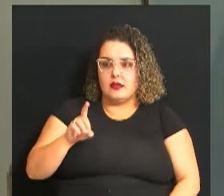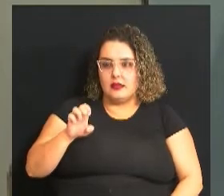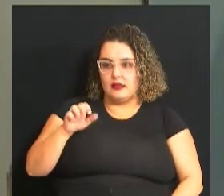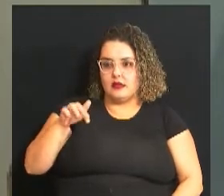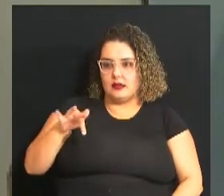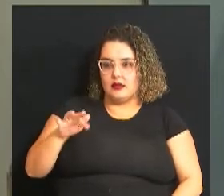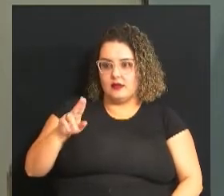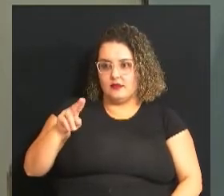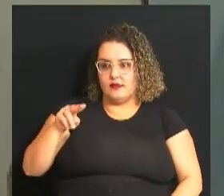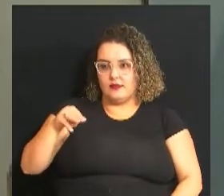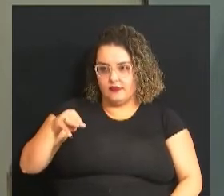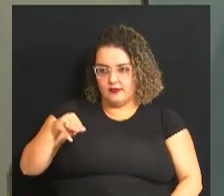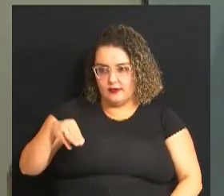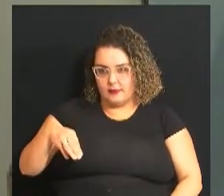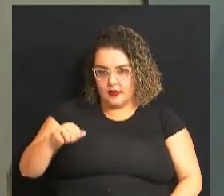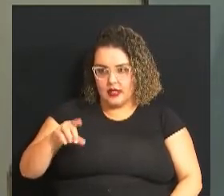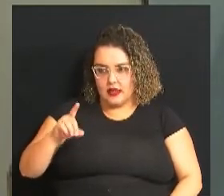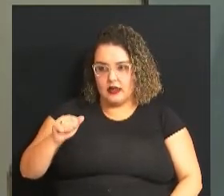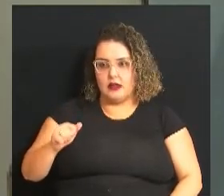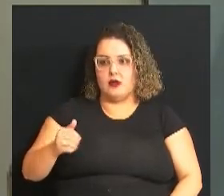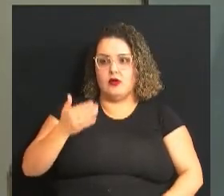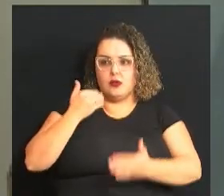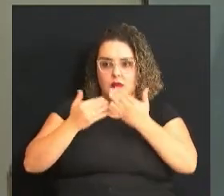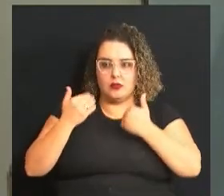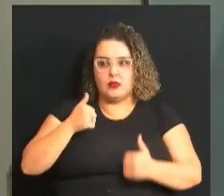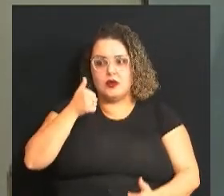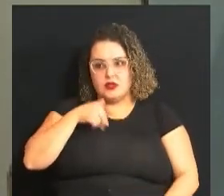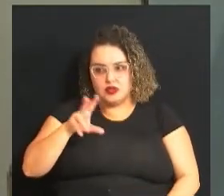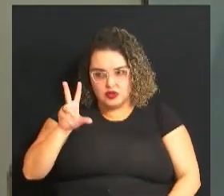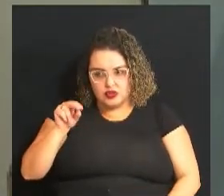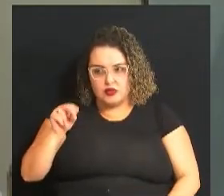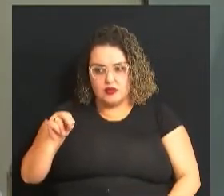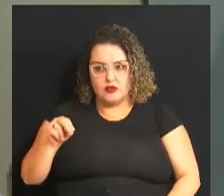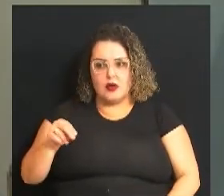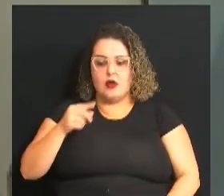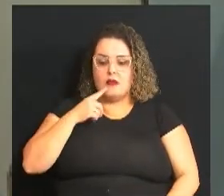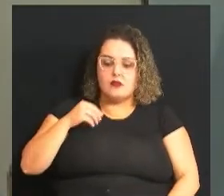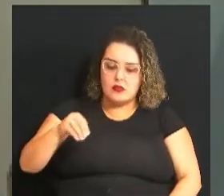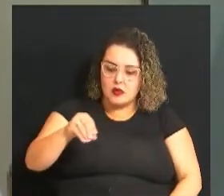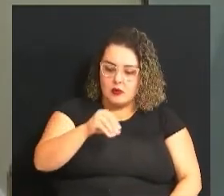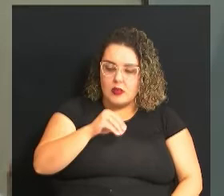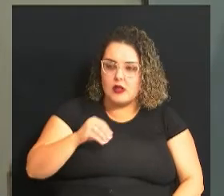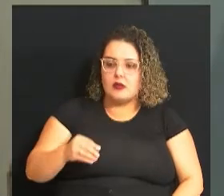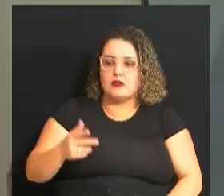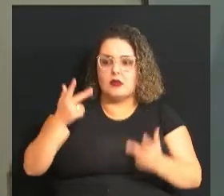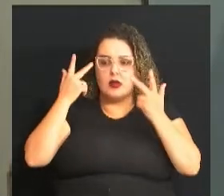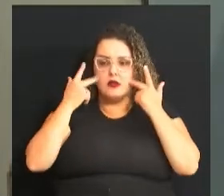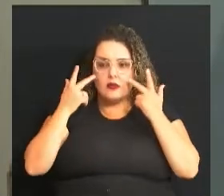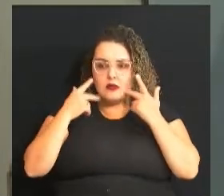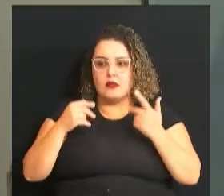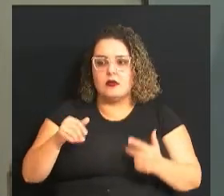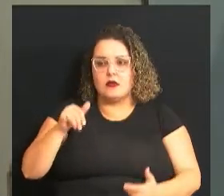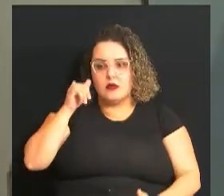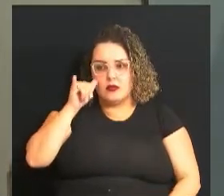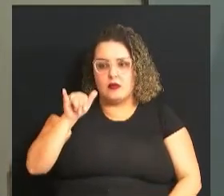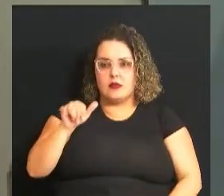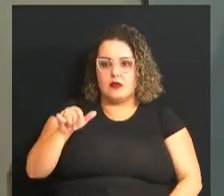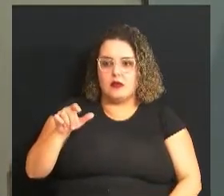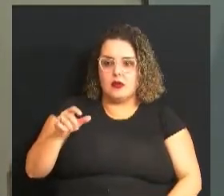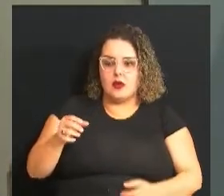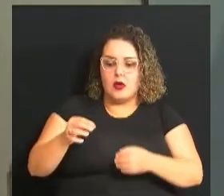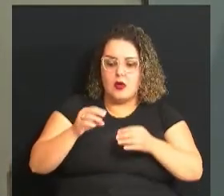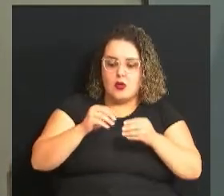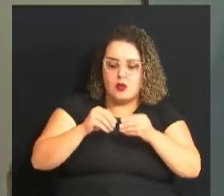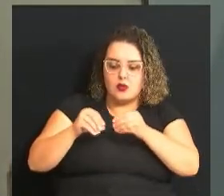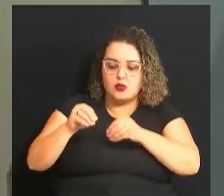vó mesmo, aquela comida saudável, feita com tempero natural. Então, evitar aqueles temperinhos prontos que vêm em